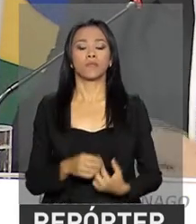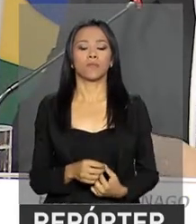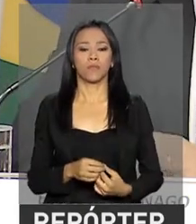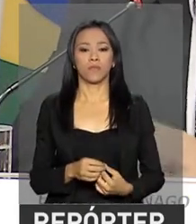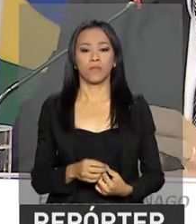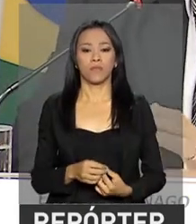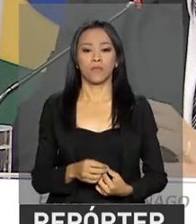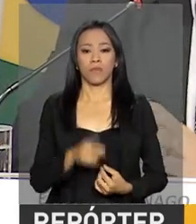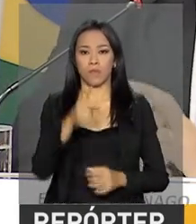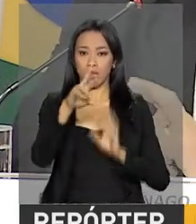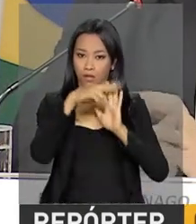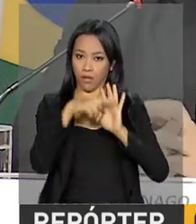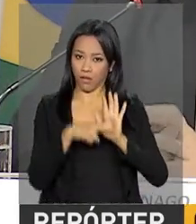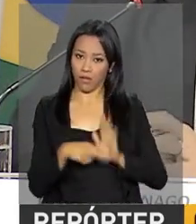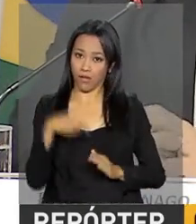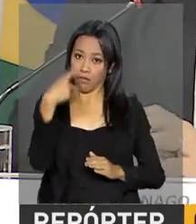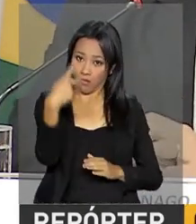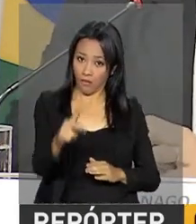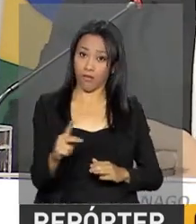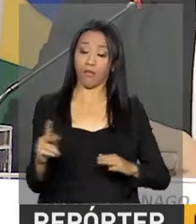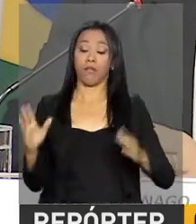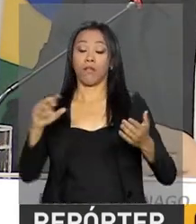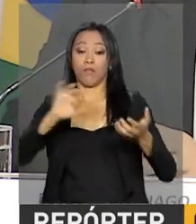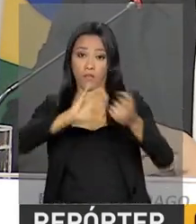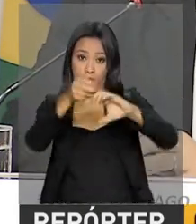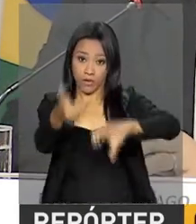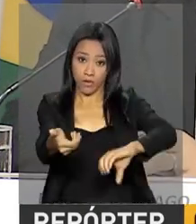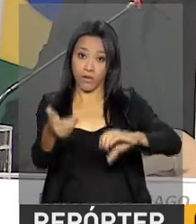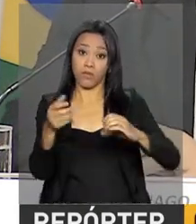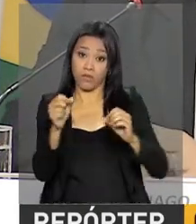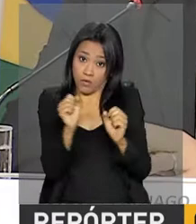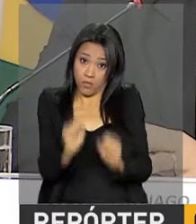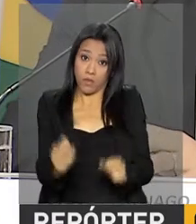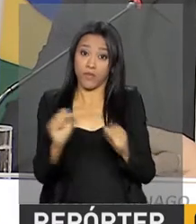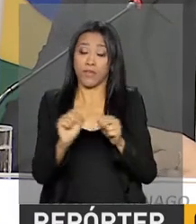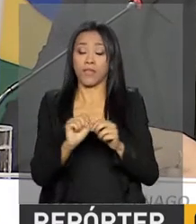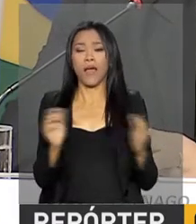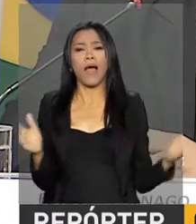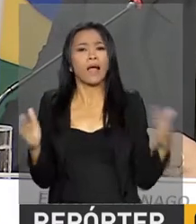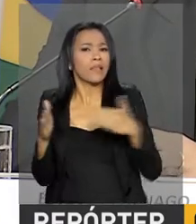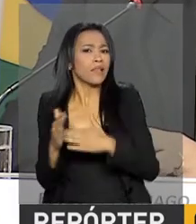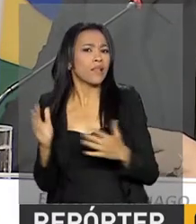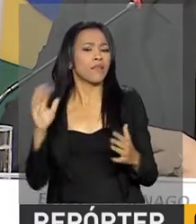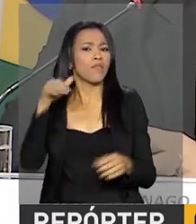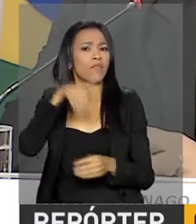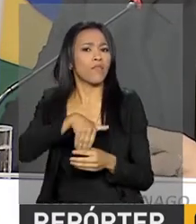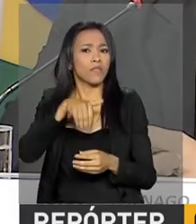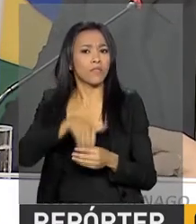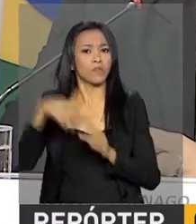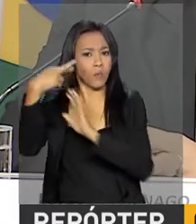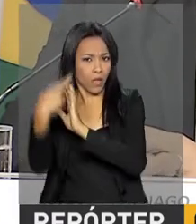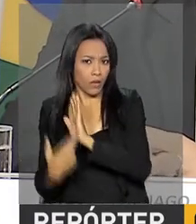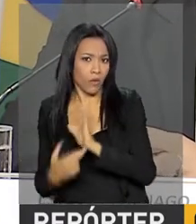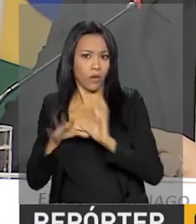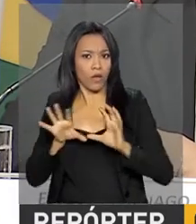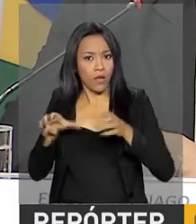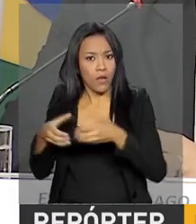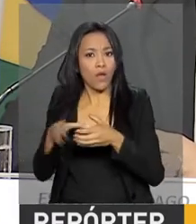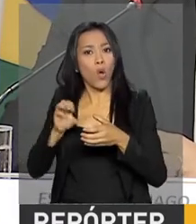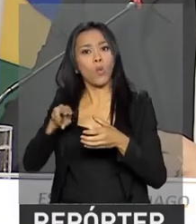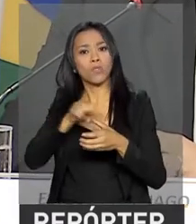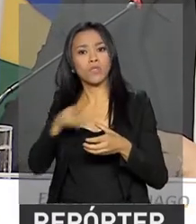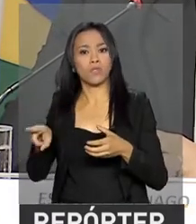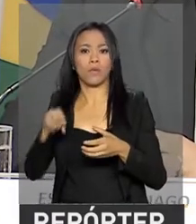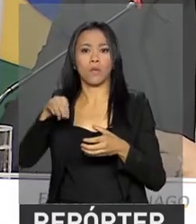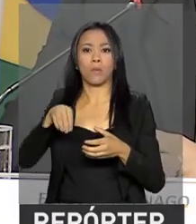do congresso você pode fazê lo até a votação do relatório preliminar na comissão mista de orçamento